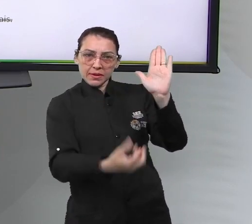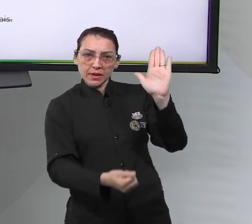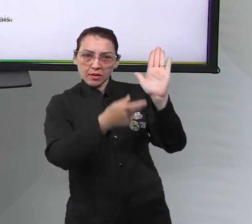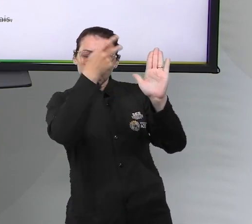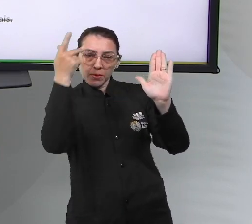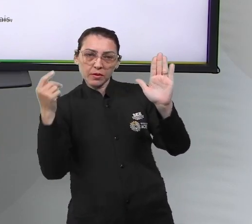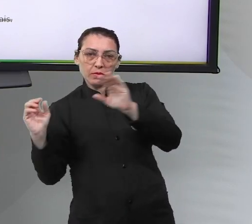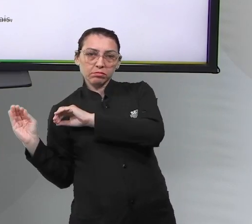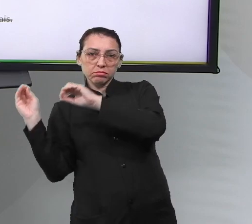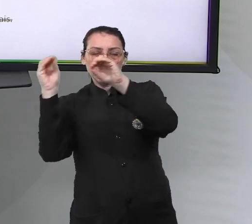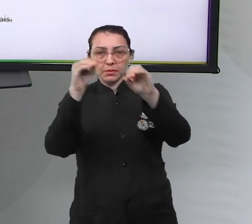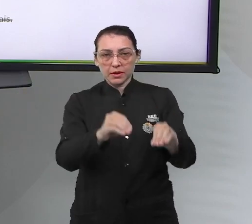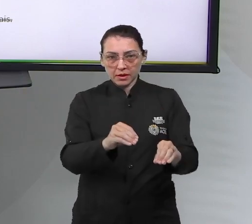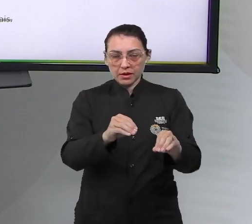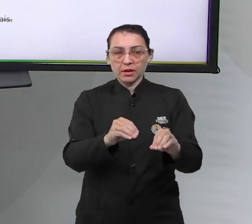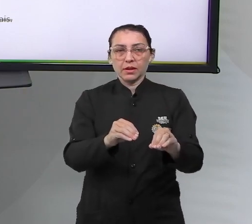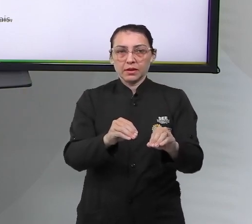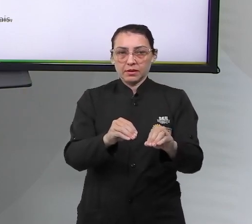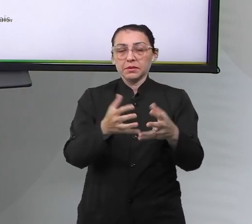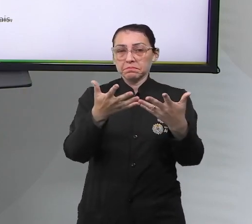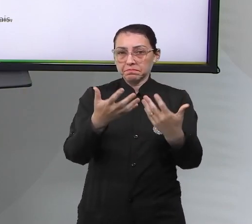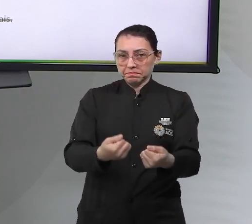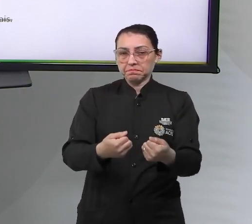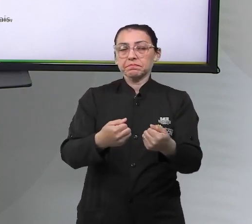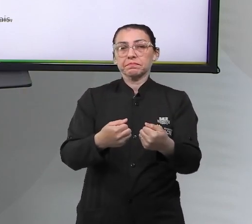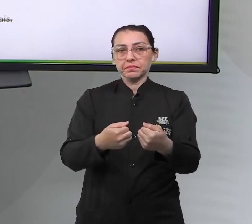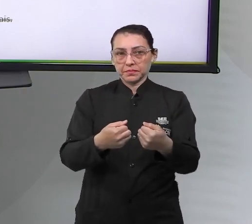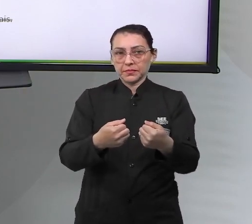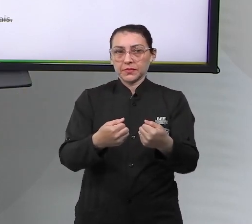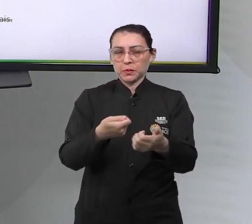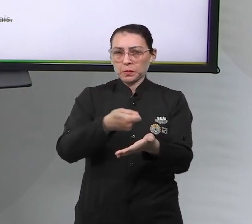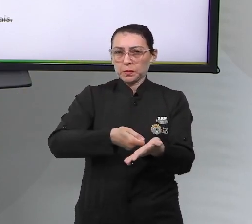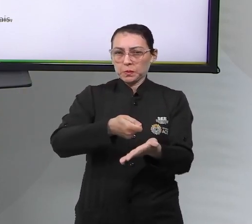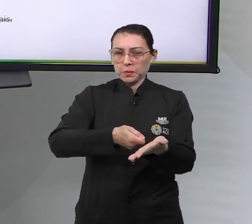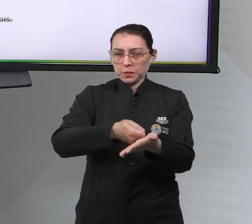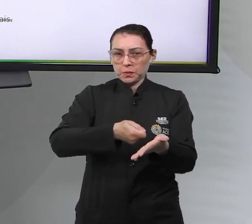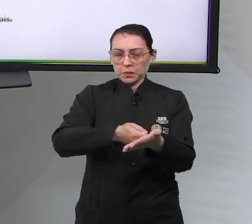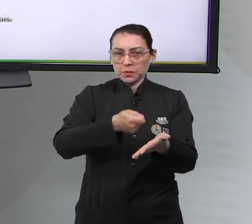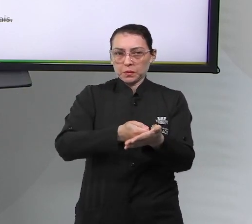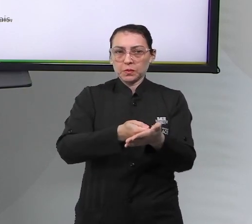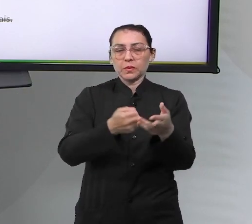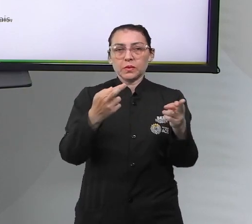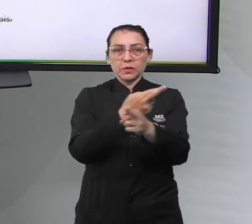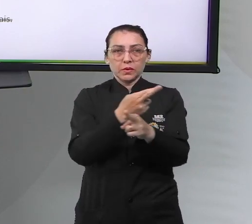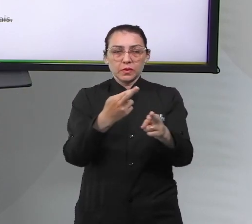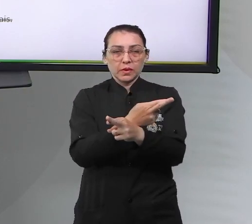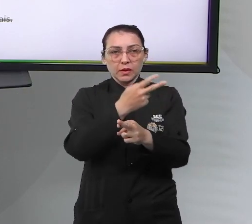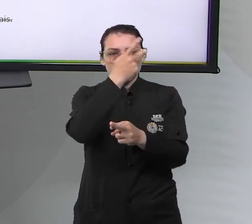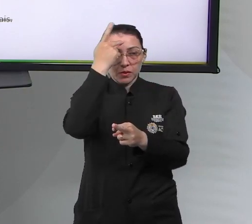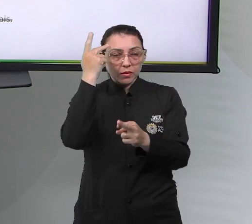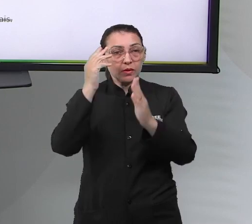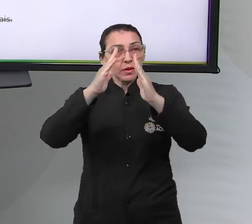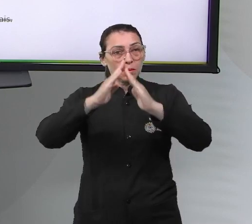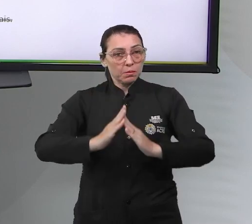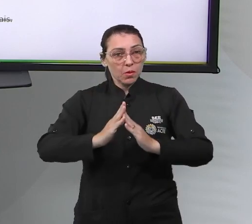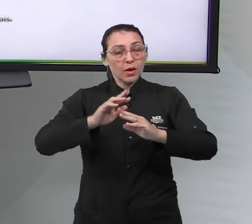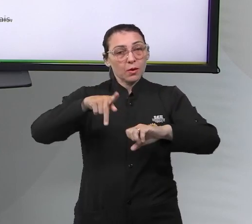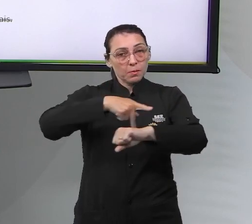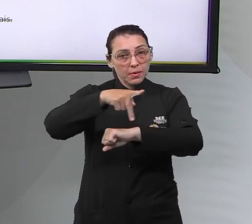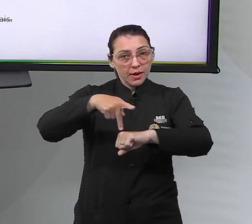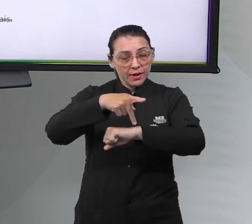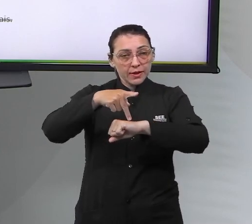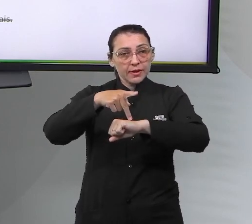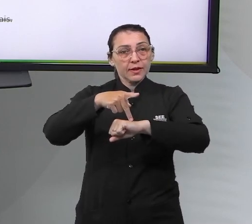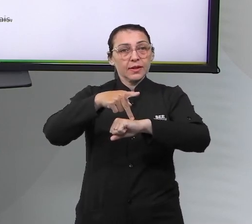relação aos imigrantes e que adotam regras muito rígidas em relação àqueles que residem no país